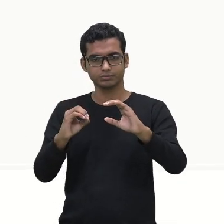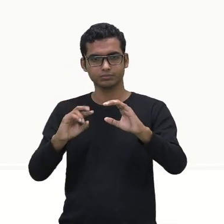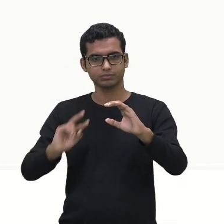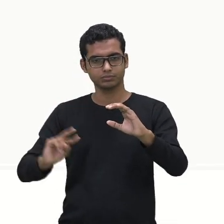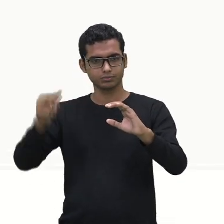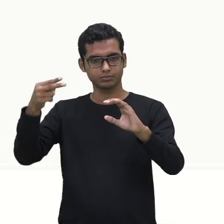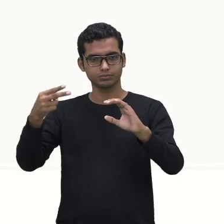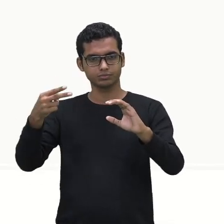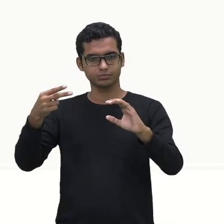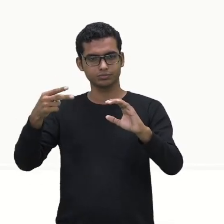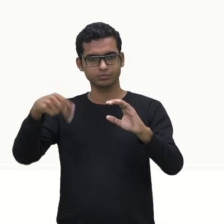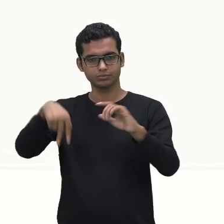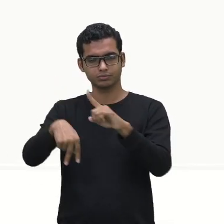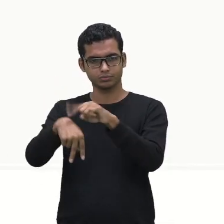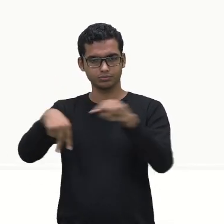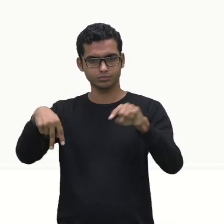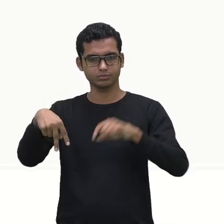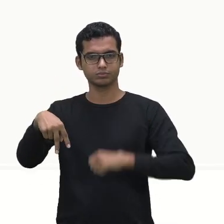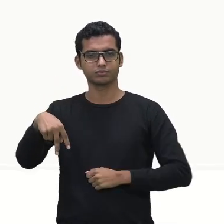π,